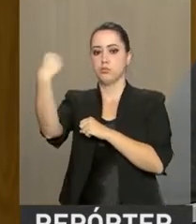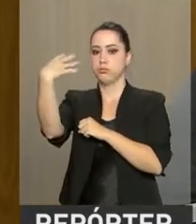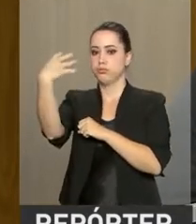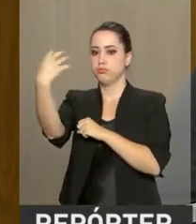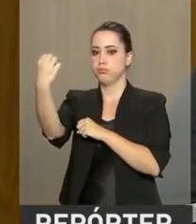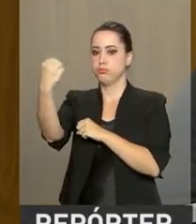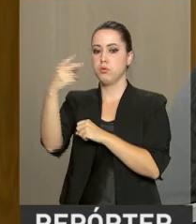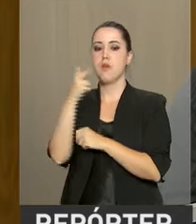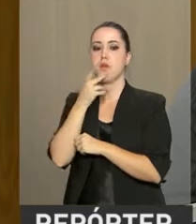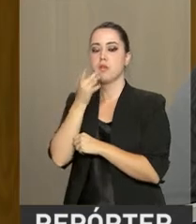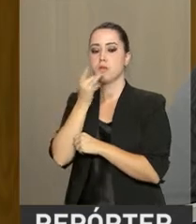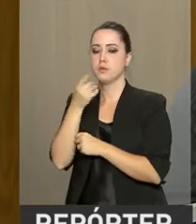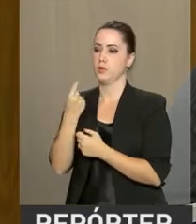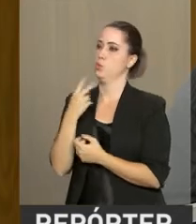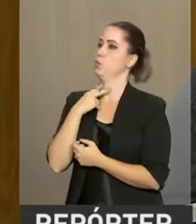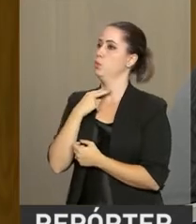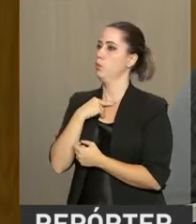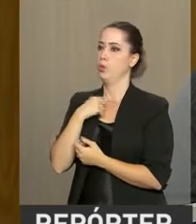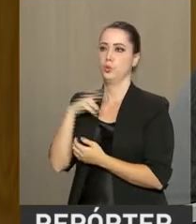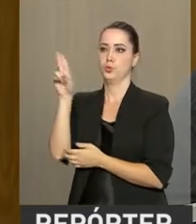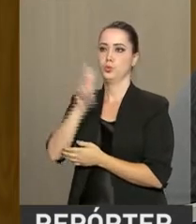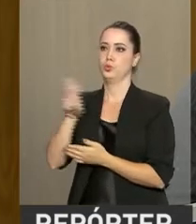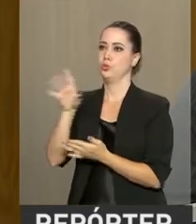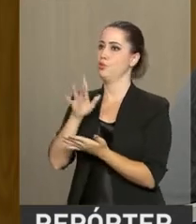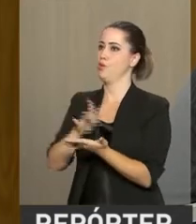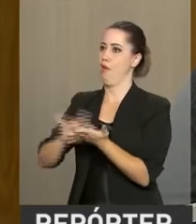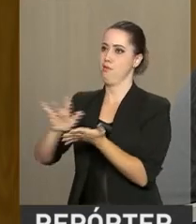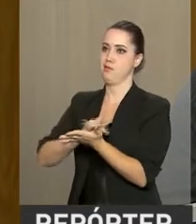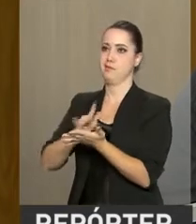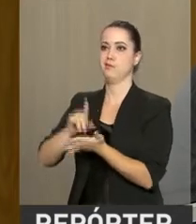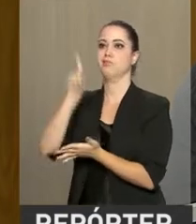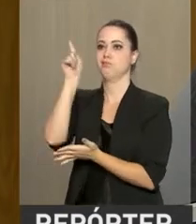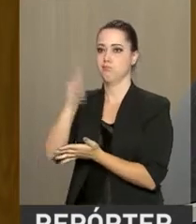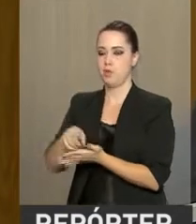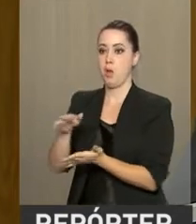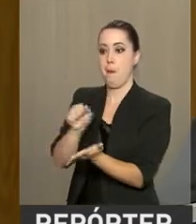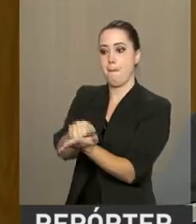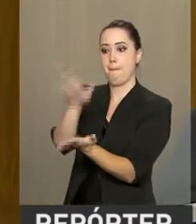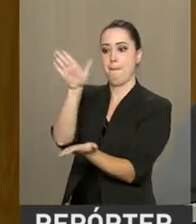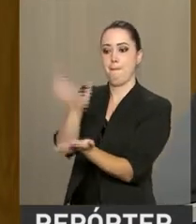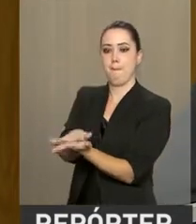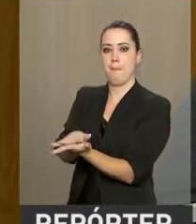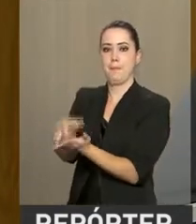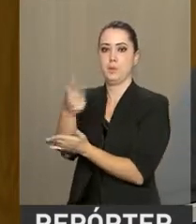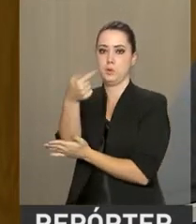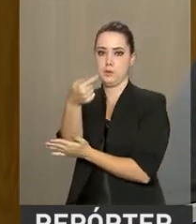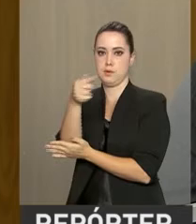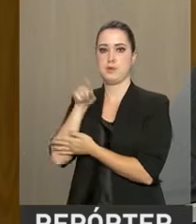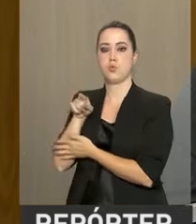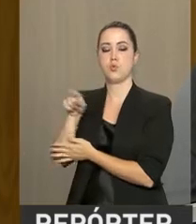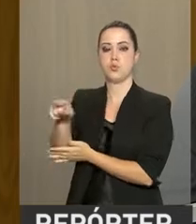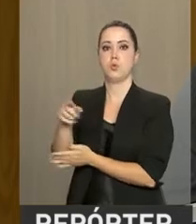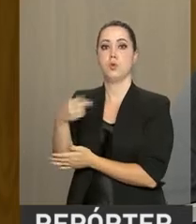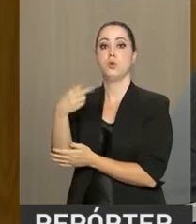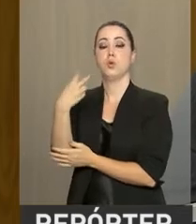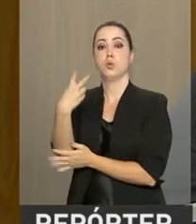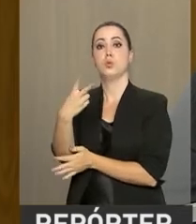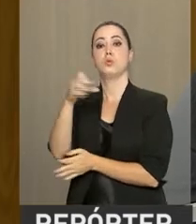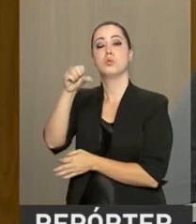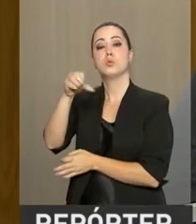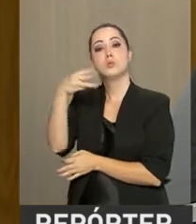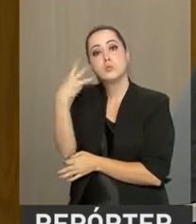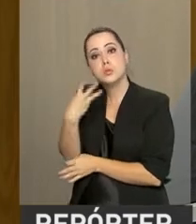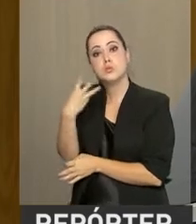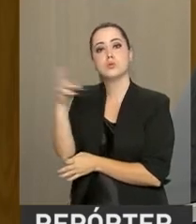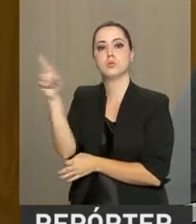motorista não pode fazer uso do celular isso é uma infração gravíssima com a icon prevista com sete pontos duzentos e noventa e três reais e